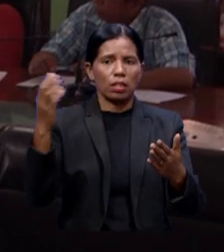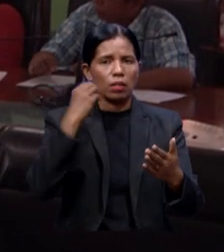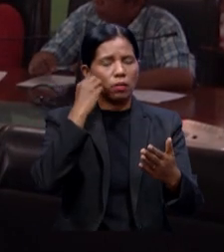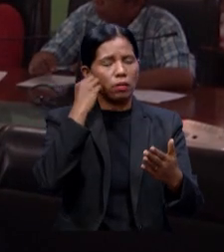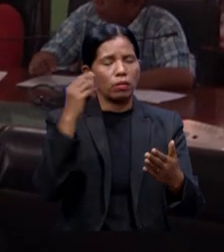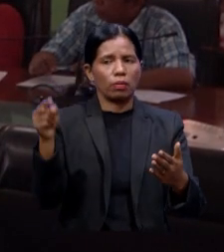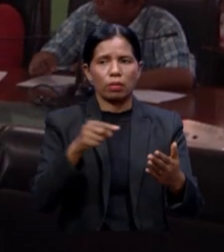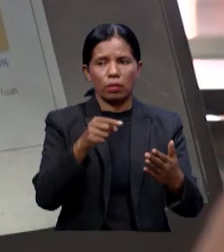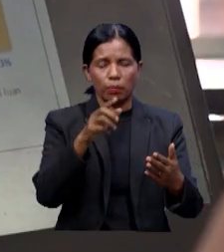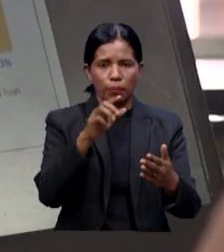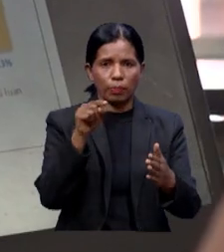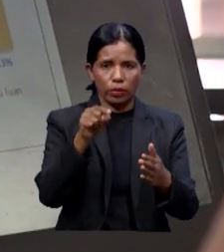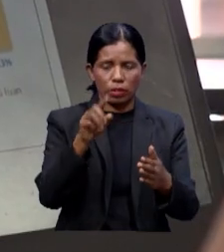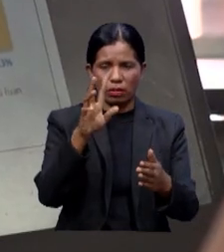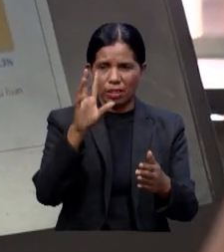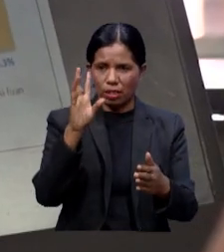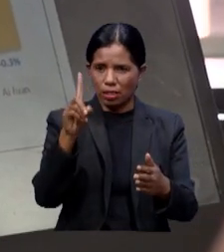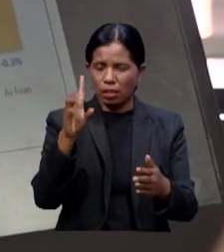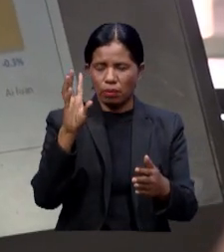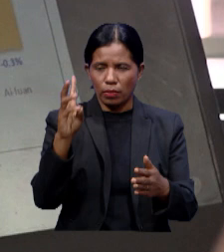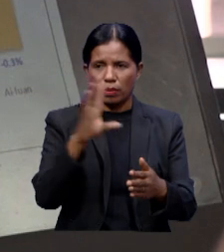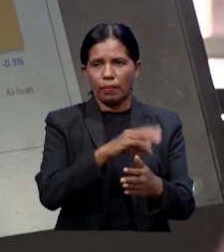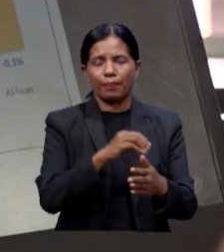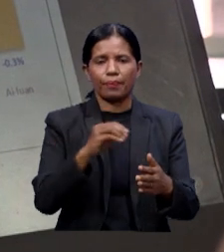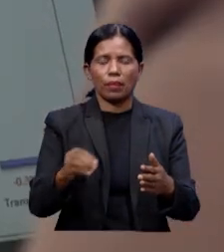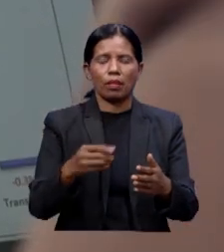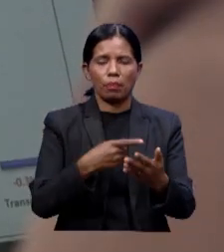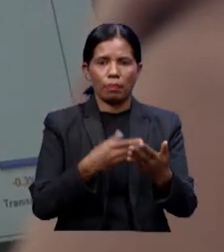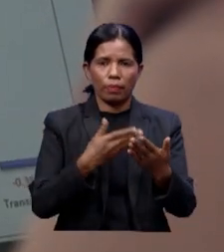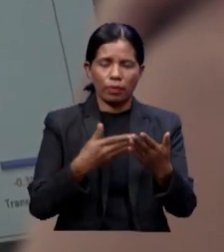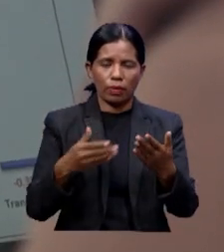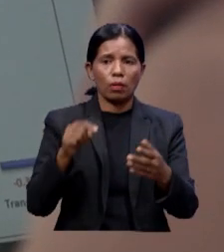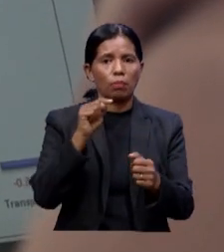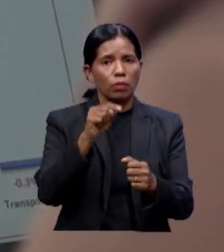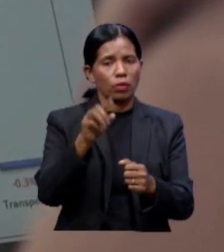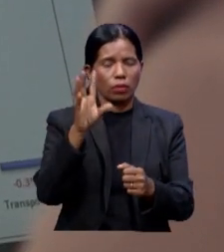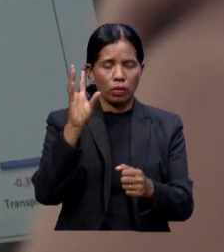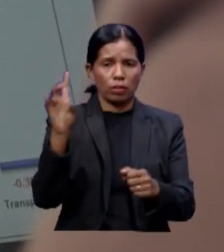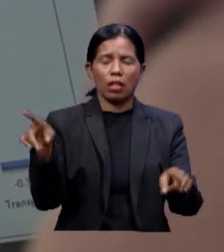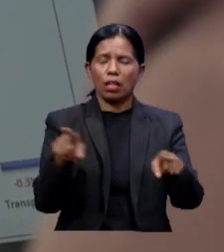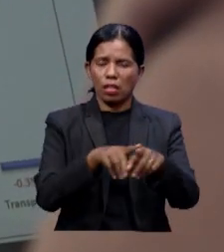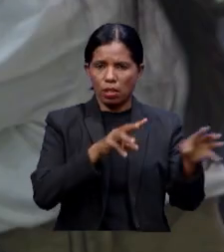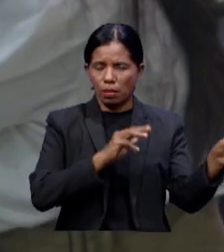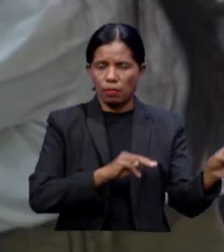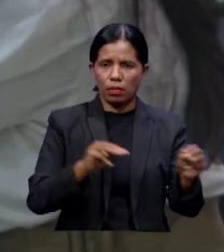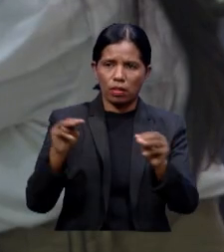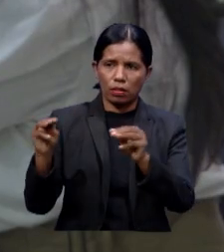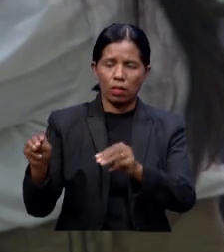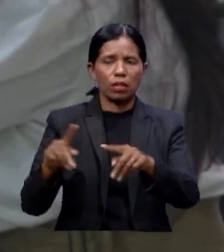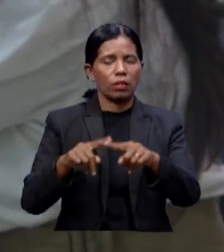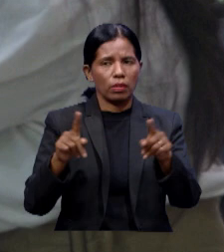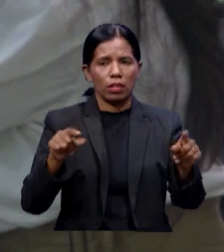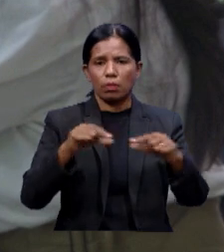ida ponto ida, no recreação, no cultura, menos por cento ida ponto rito, saia nessa mudança contrária ba grupo